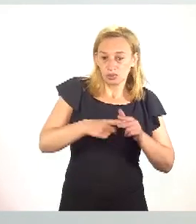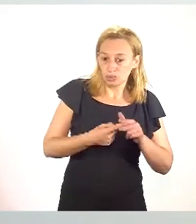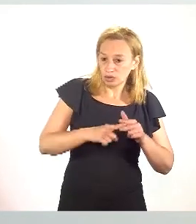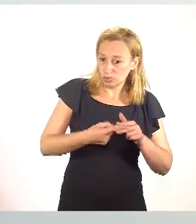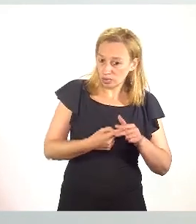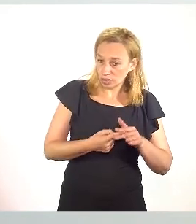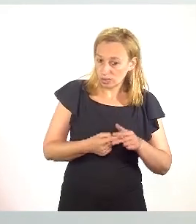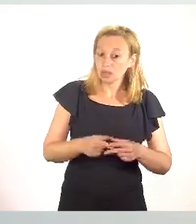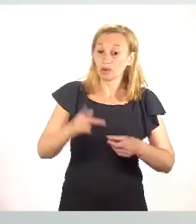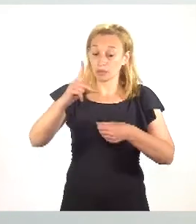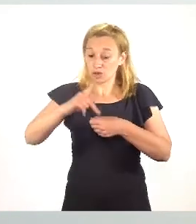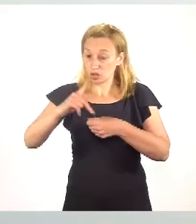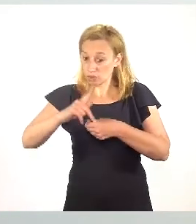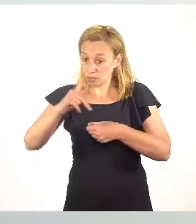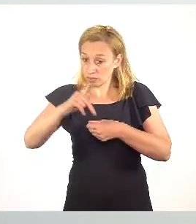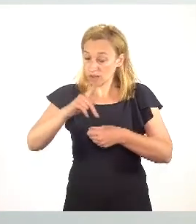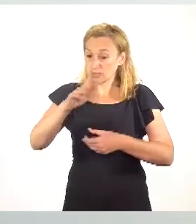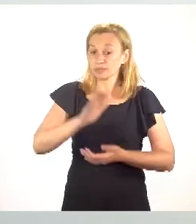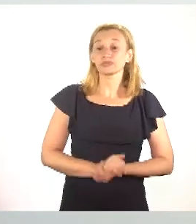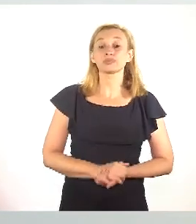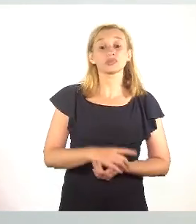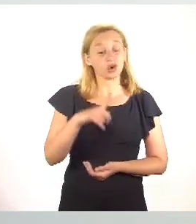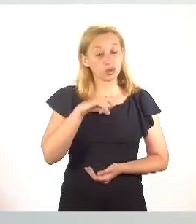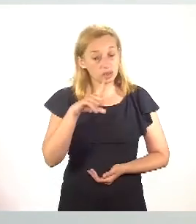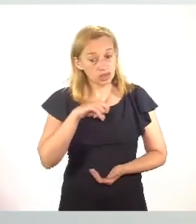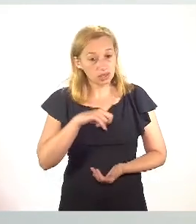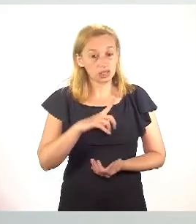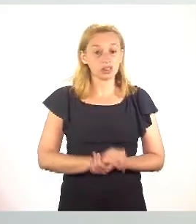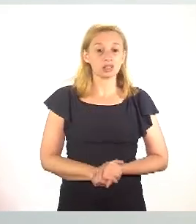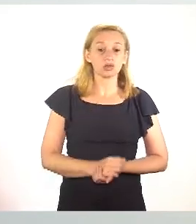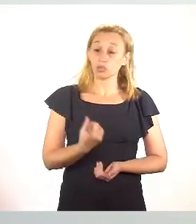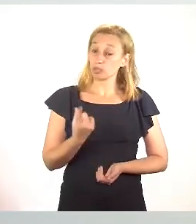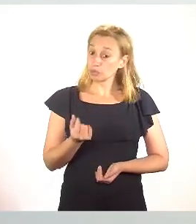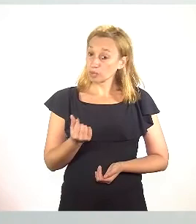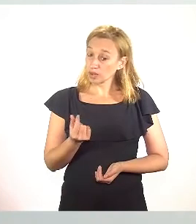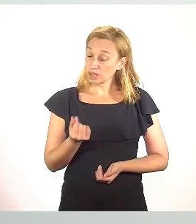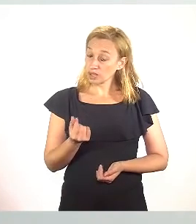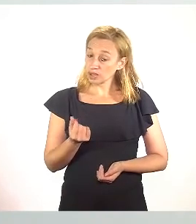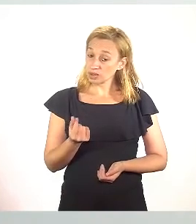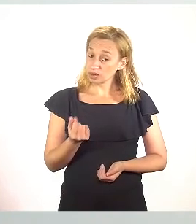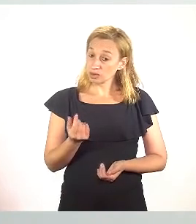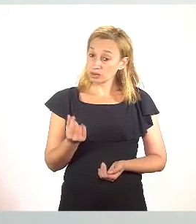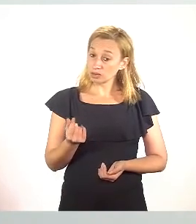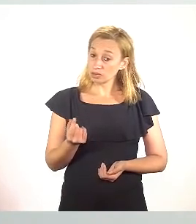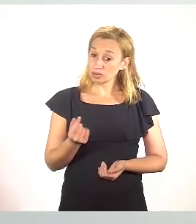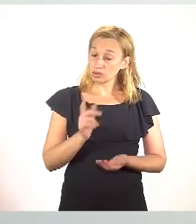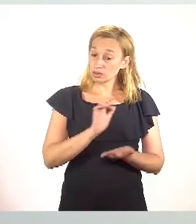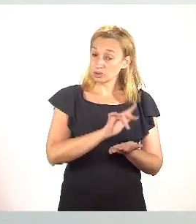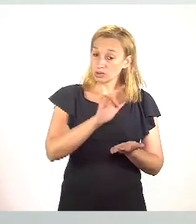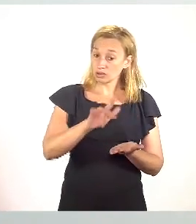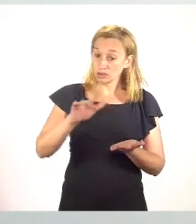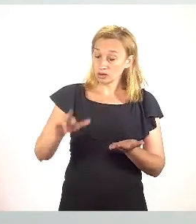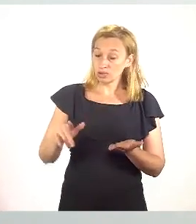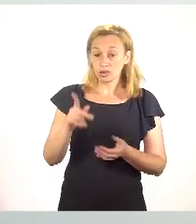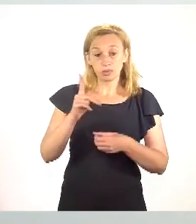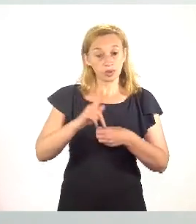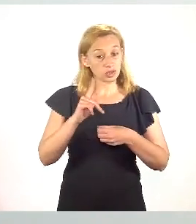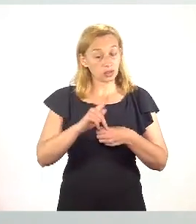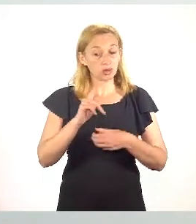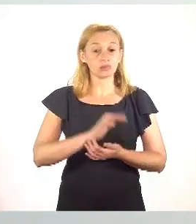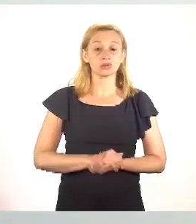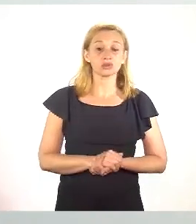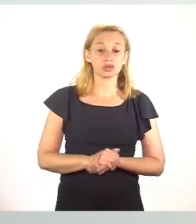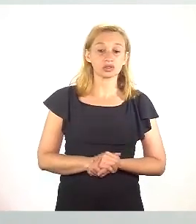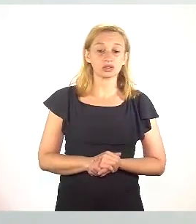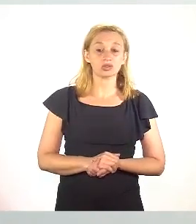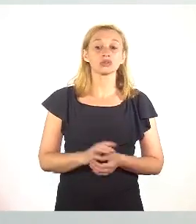pela Petrobras, onde tem o preço, a variação do preço do barril do petróleo e